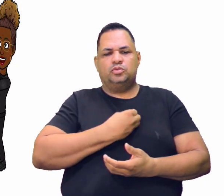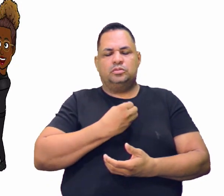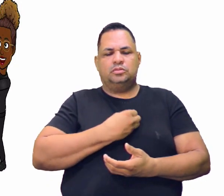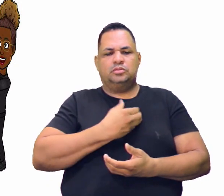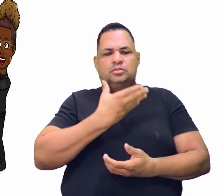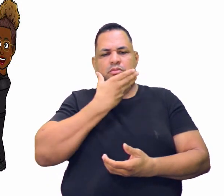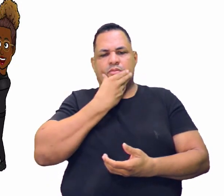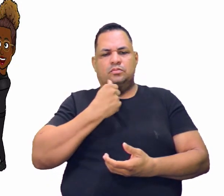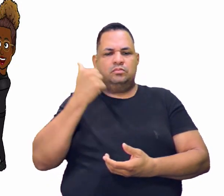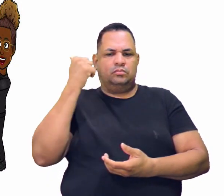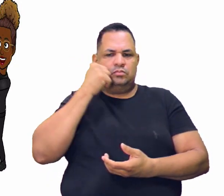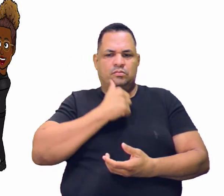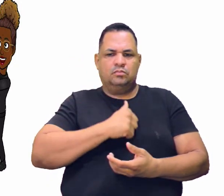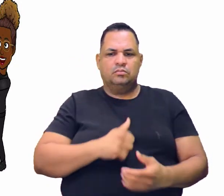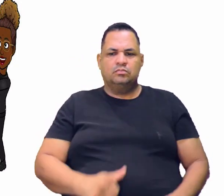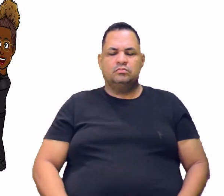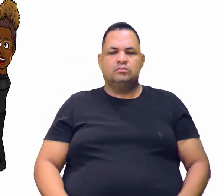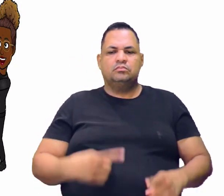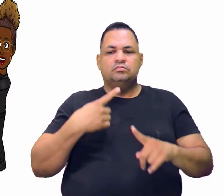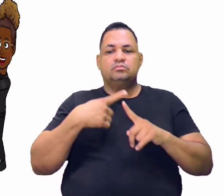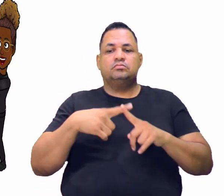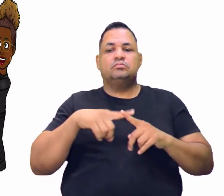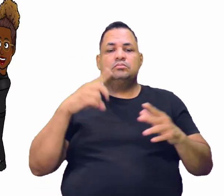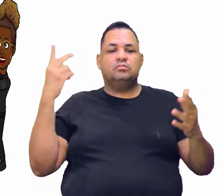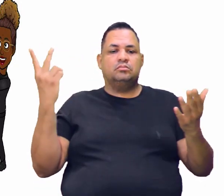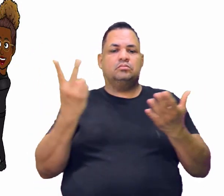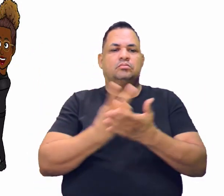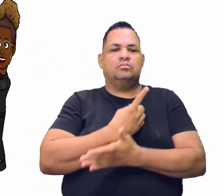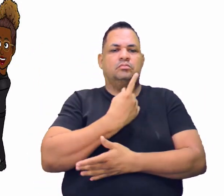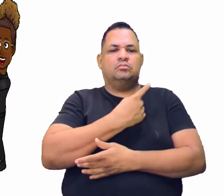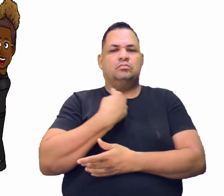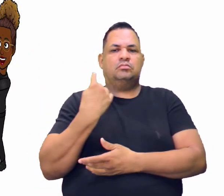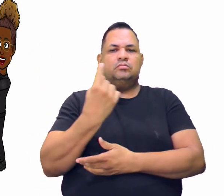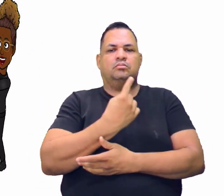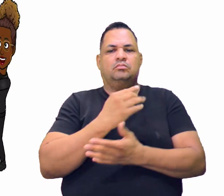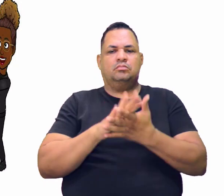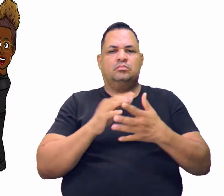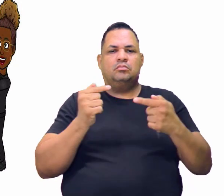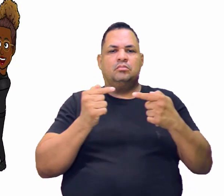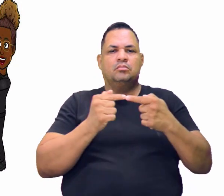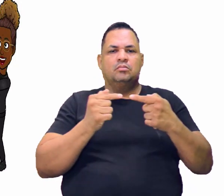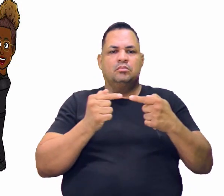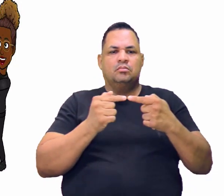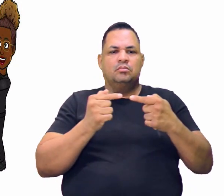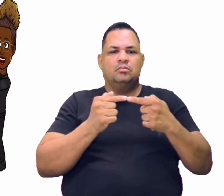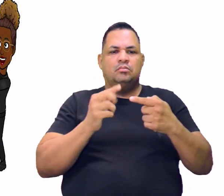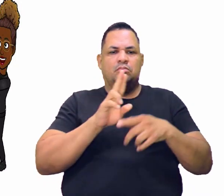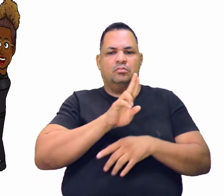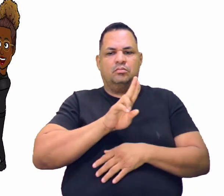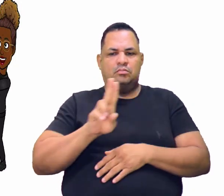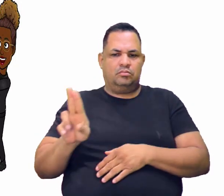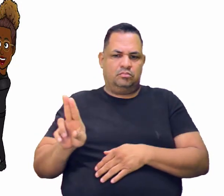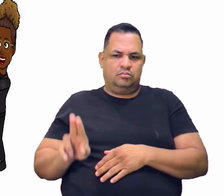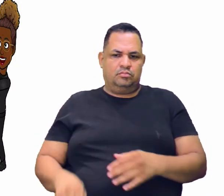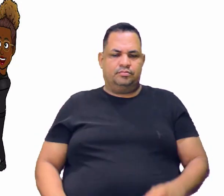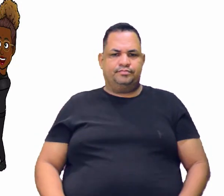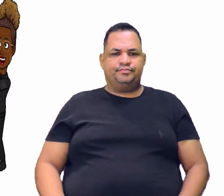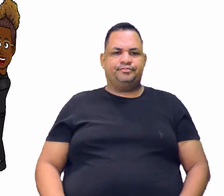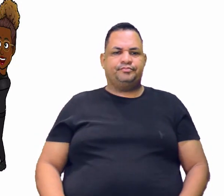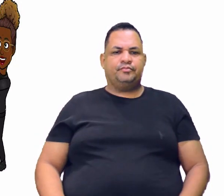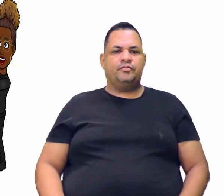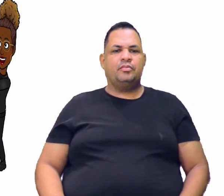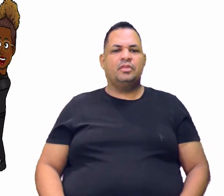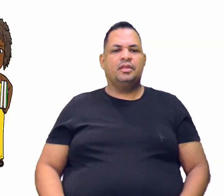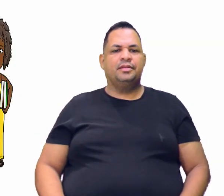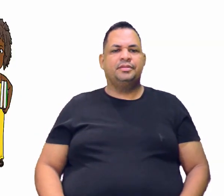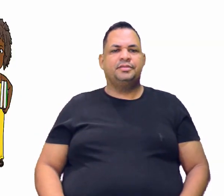em número singular e plural. Por que isso, amadinha? Porque nós estamos falando da concordância nominal, tá